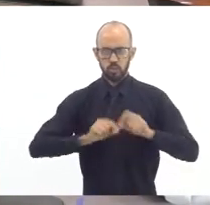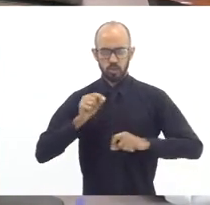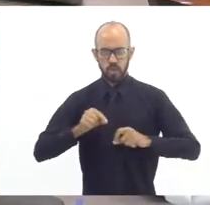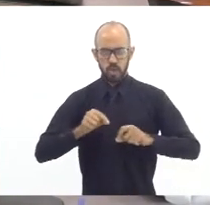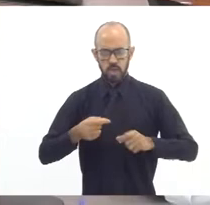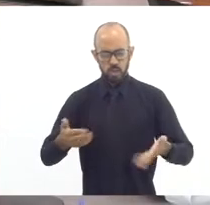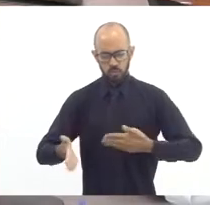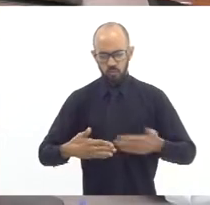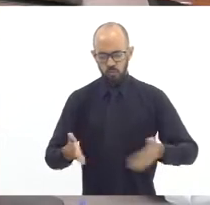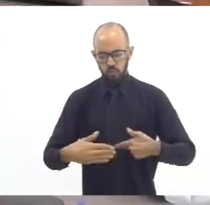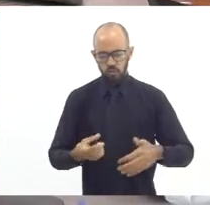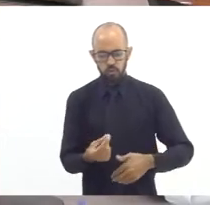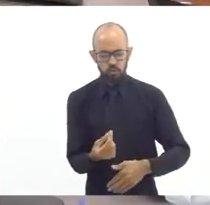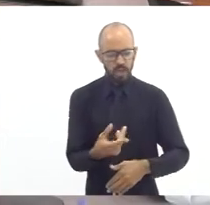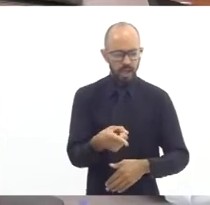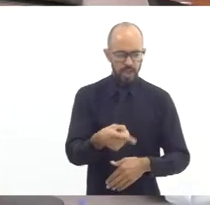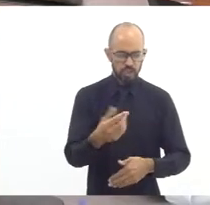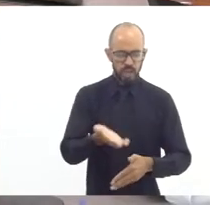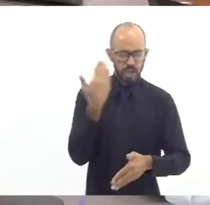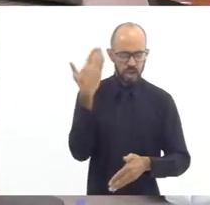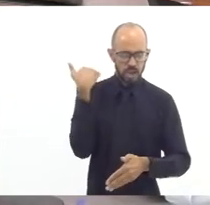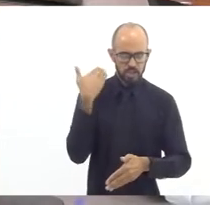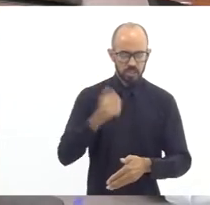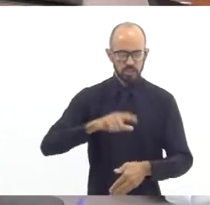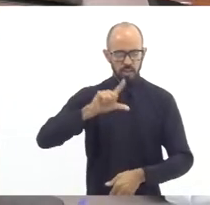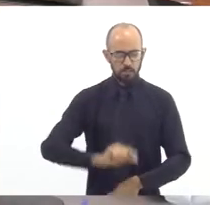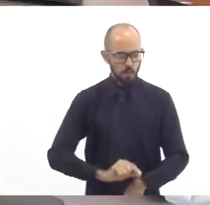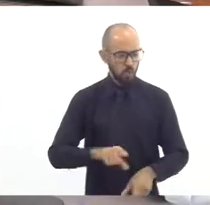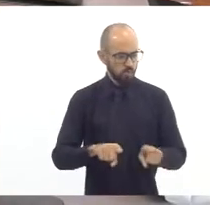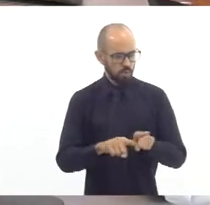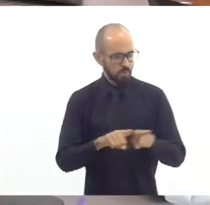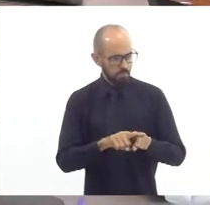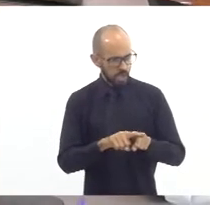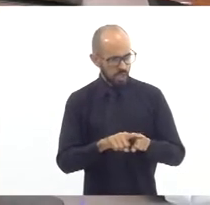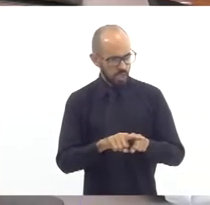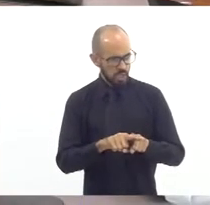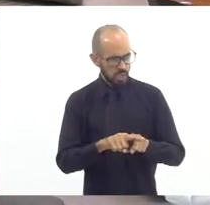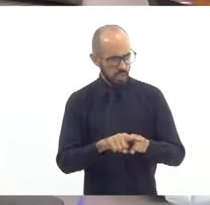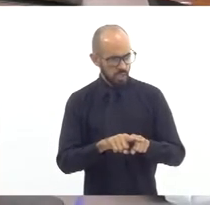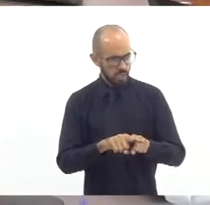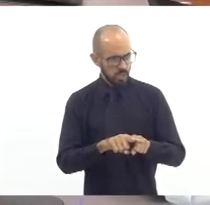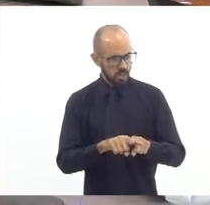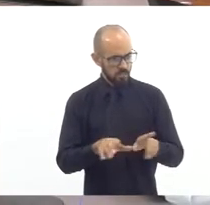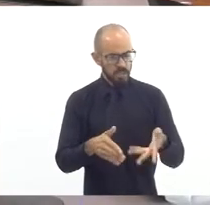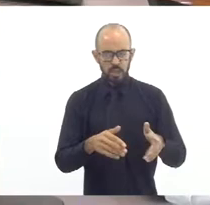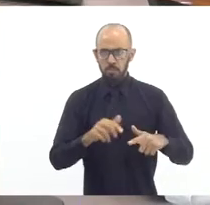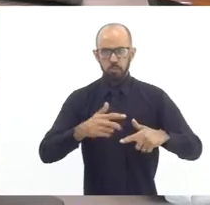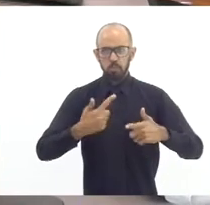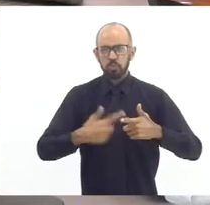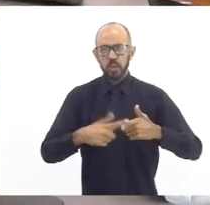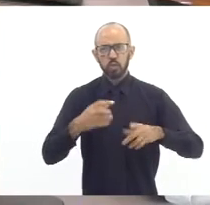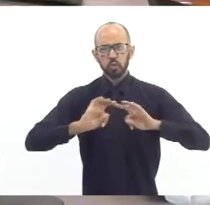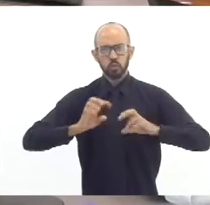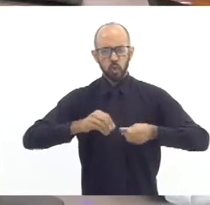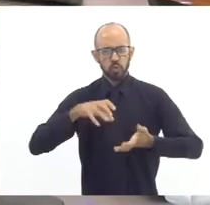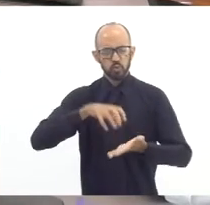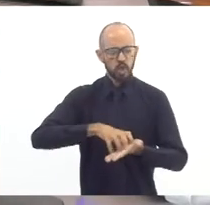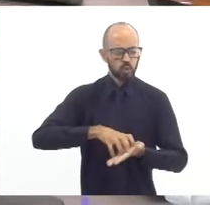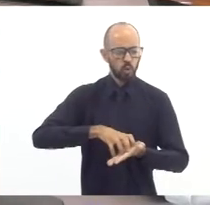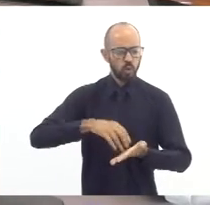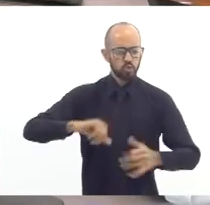caixa da Supervia estava abaixo, deputada Marta Rocha? Estava abaixo porque todo o segmento sofreu, não foi só a